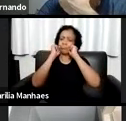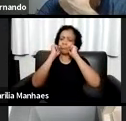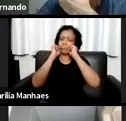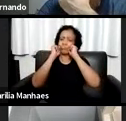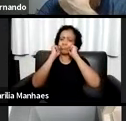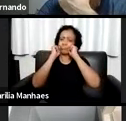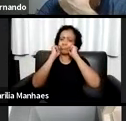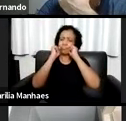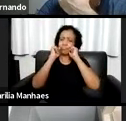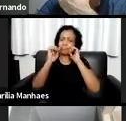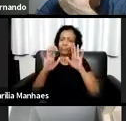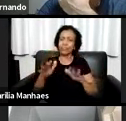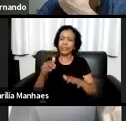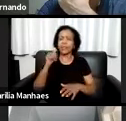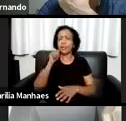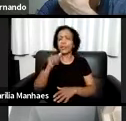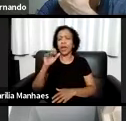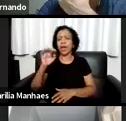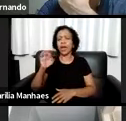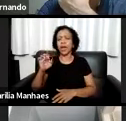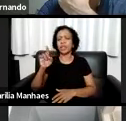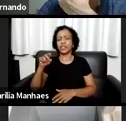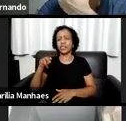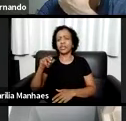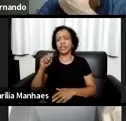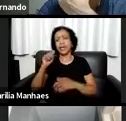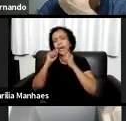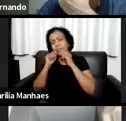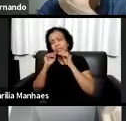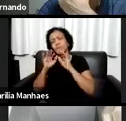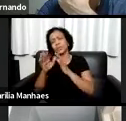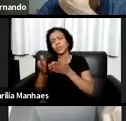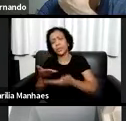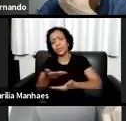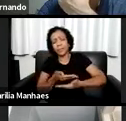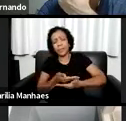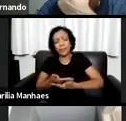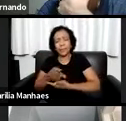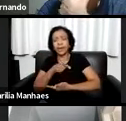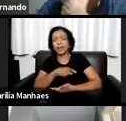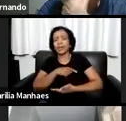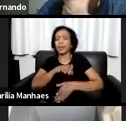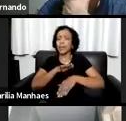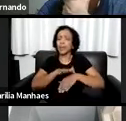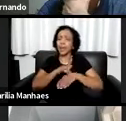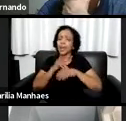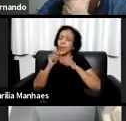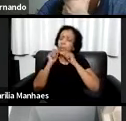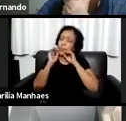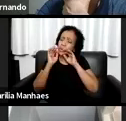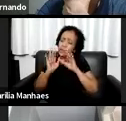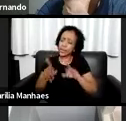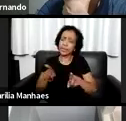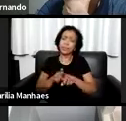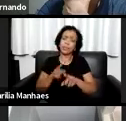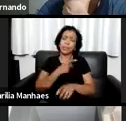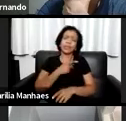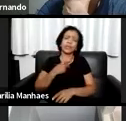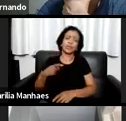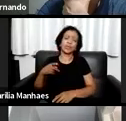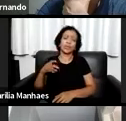irmã Edna, intercede por ele, cuida, Senhor Deus, daquela criancinha, também pastor Eliabe, que intercede